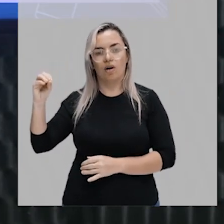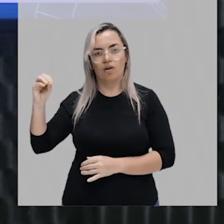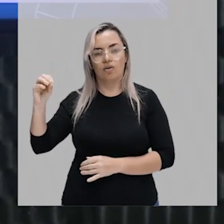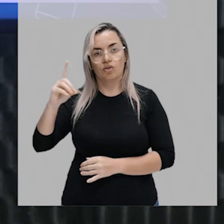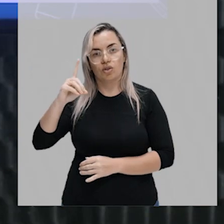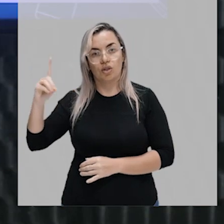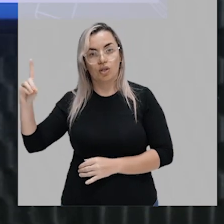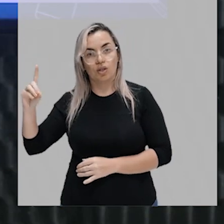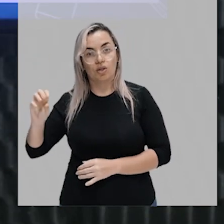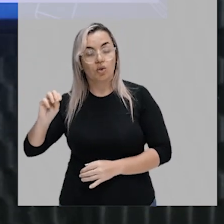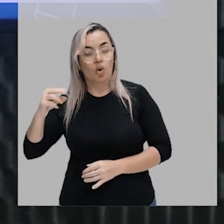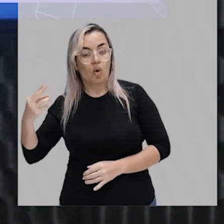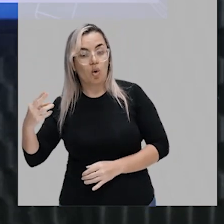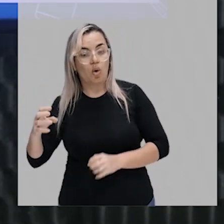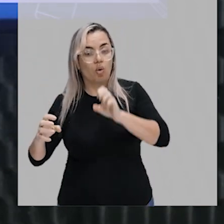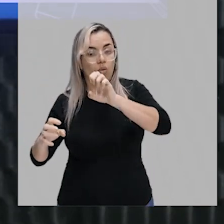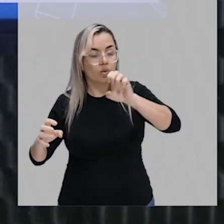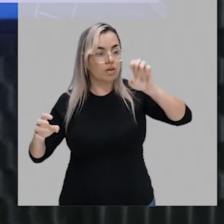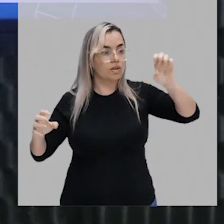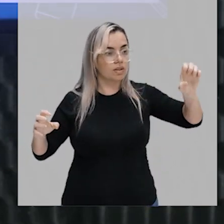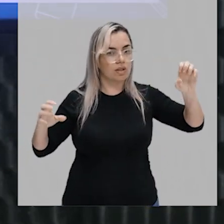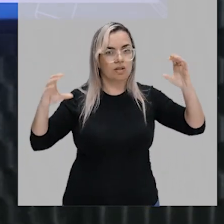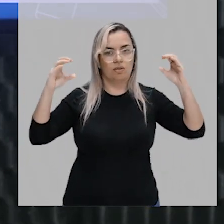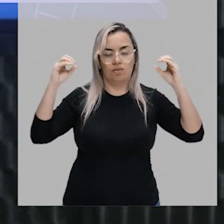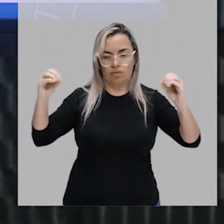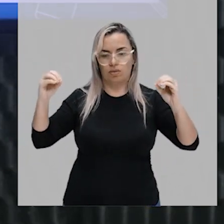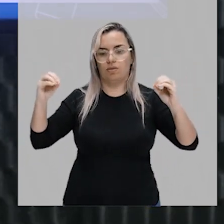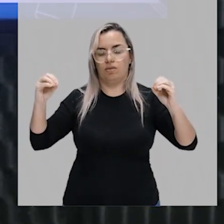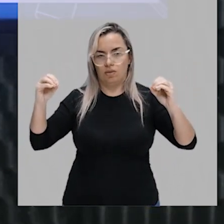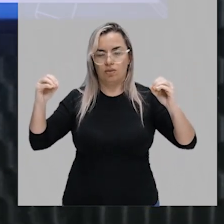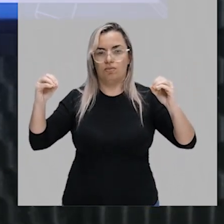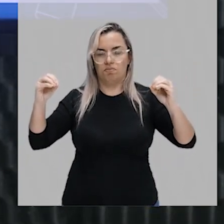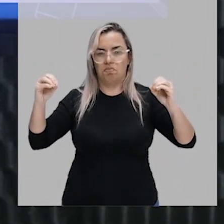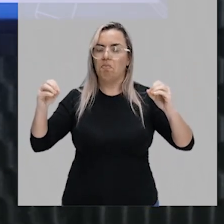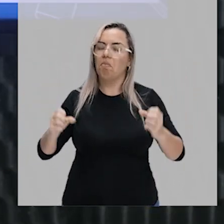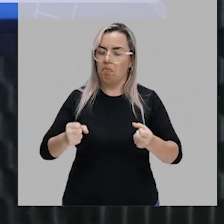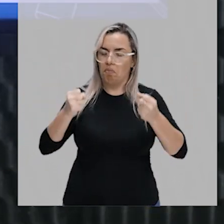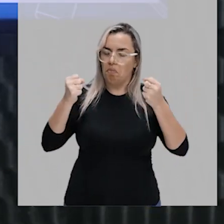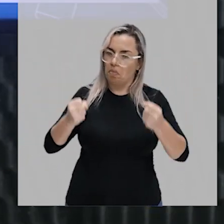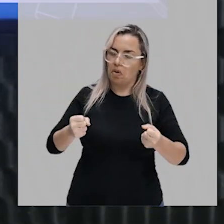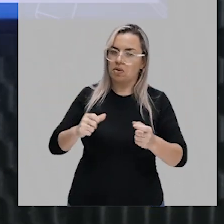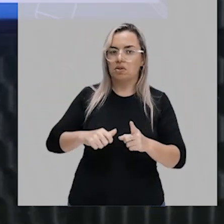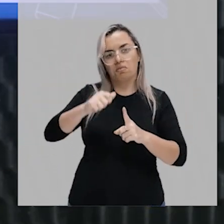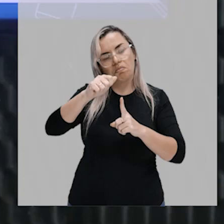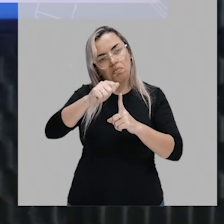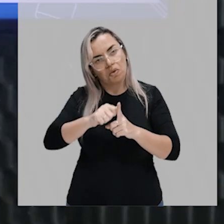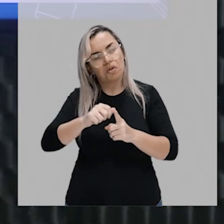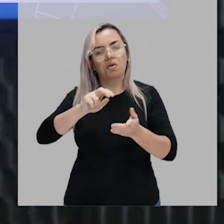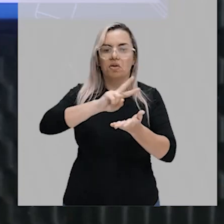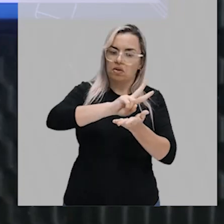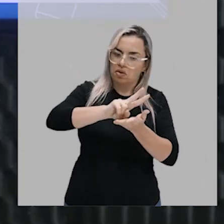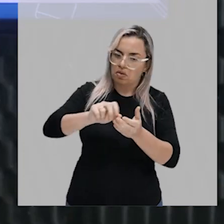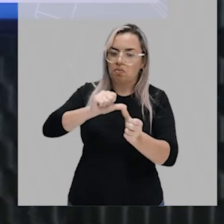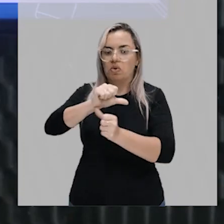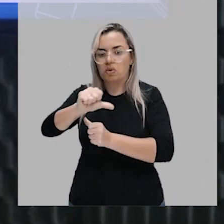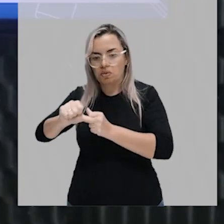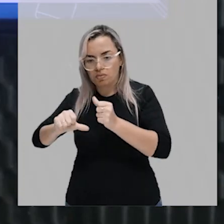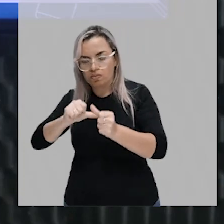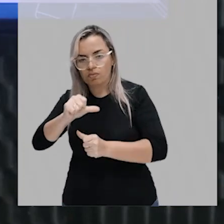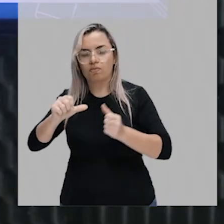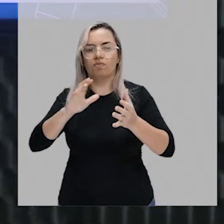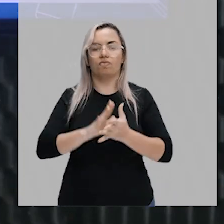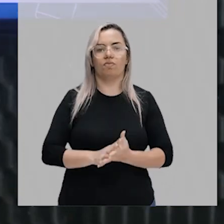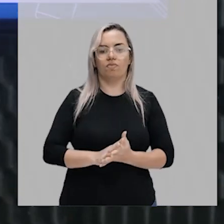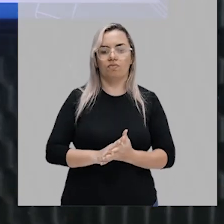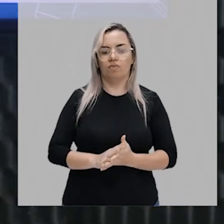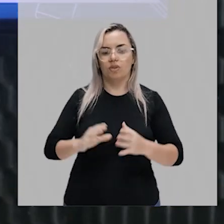ser o ovário esquerdo, direito, que vai produzir. Tem mês que vai ser o esquerdo. Então, mudam muito. Então, digamos que